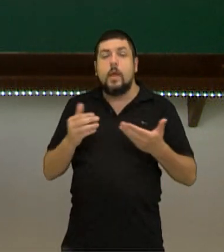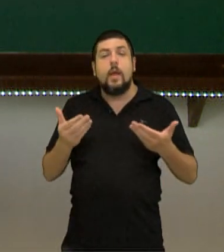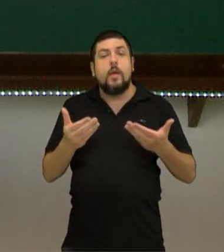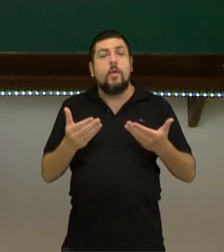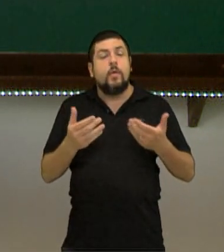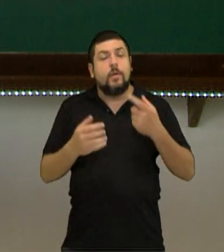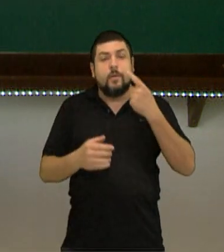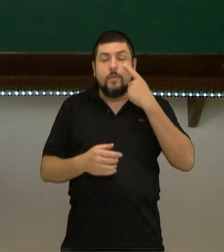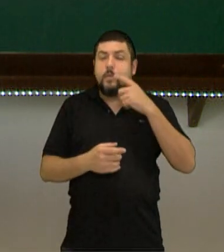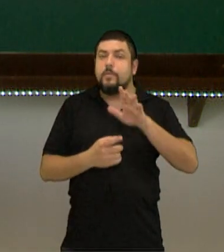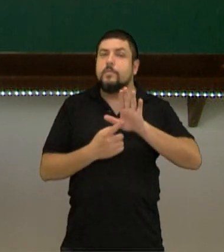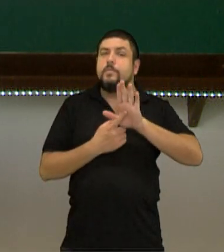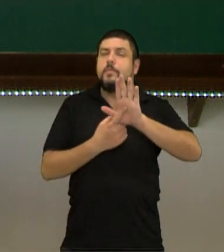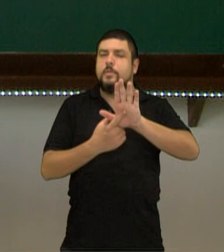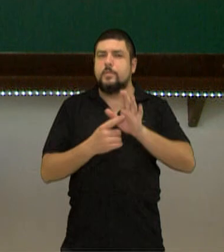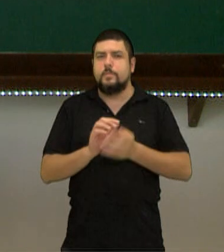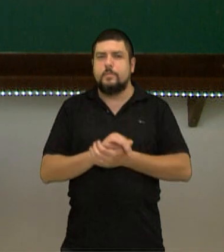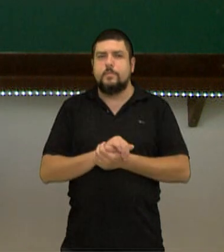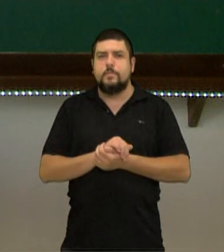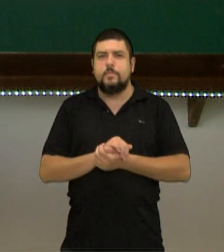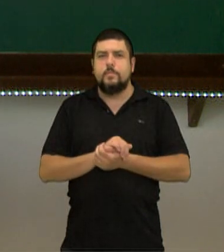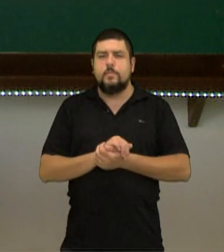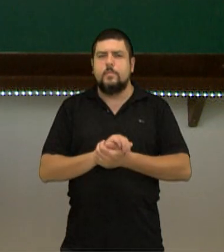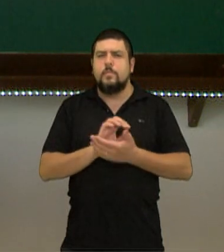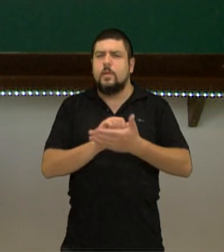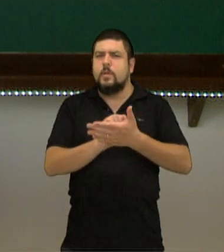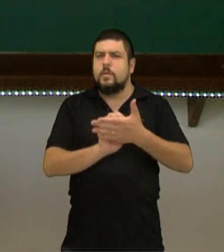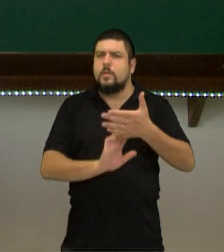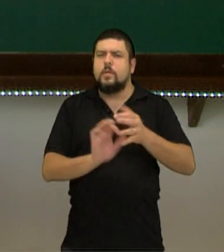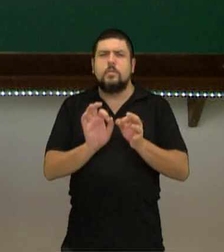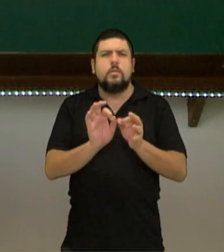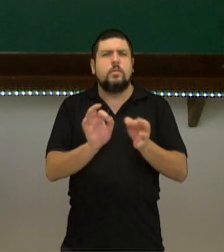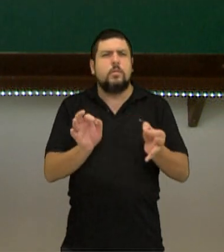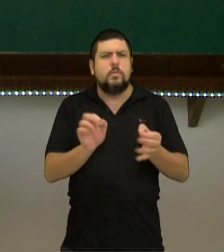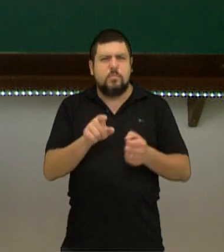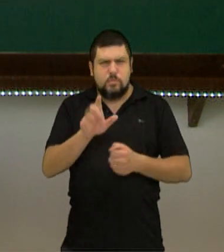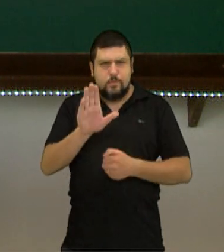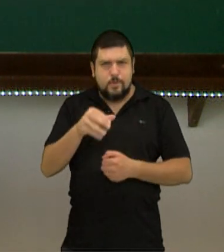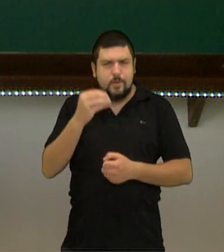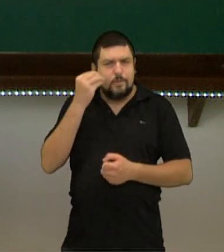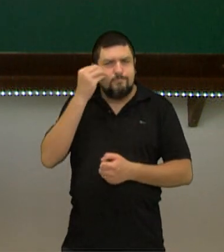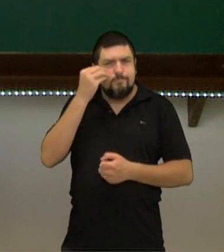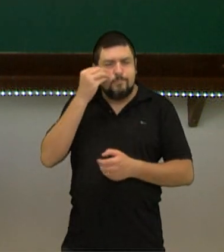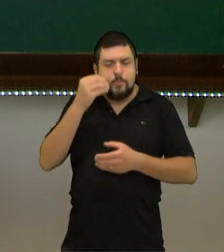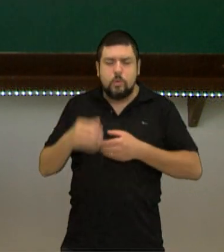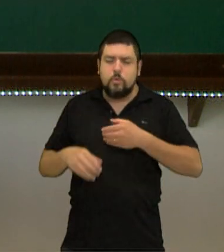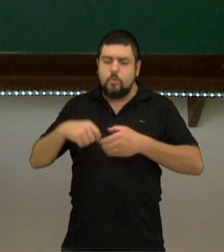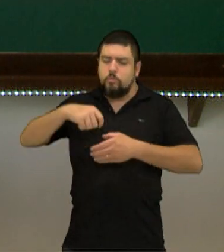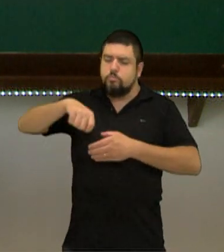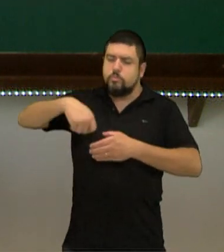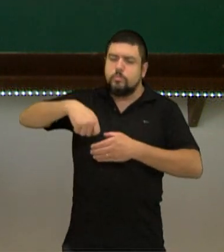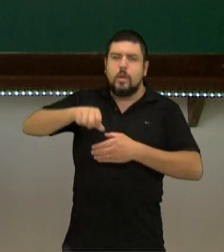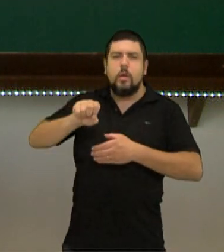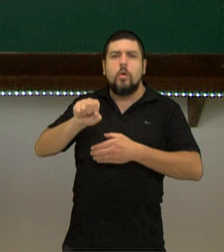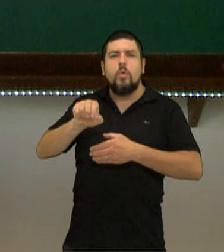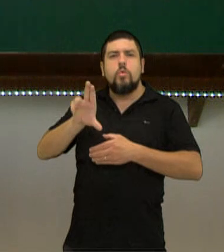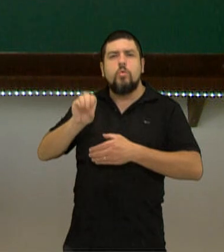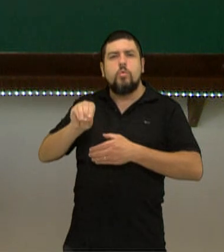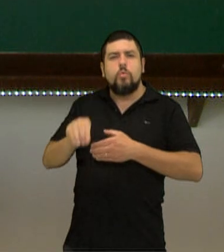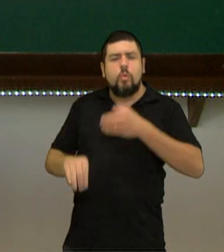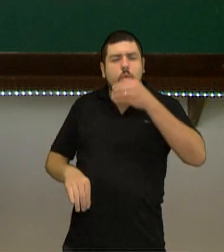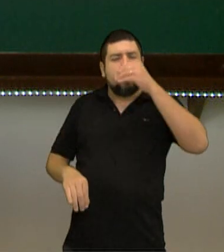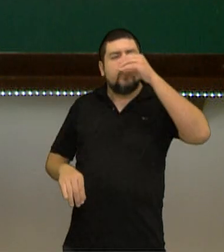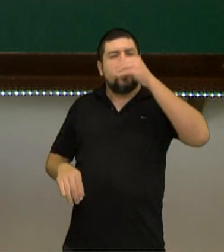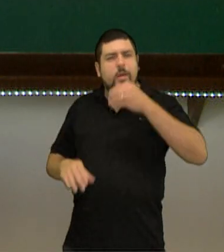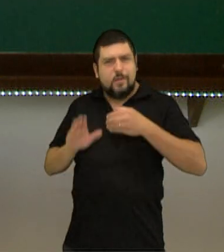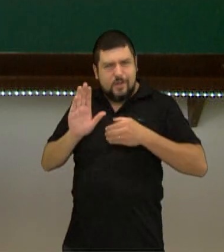junto com vocês. É uma atividade muito simples. Quem já não fez suco em casa? Provavelmente você já tenha feito e nunca se